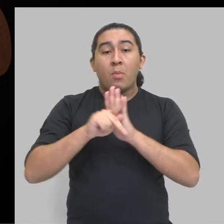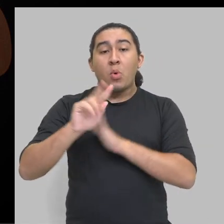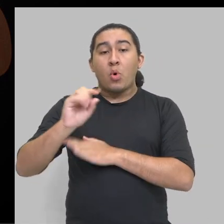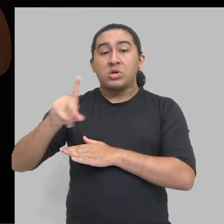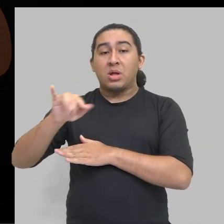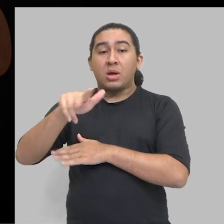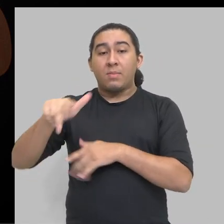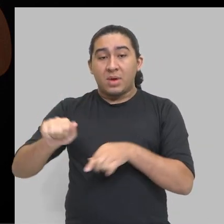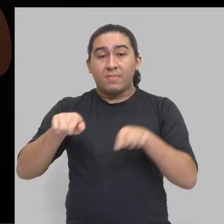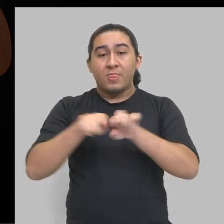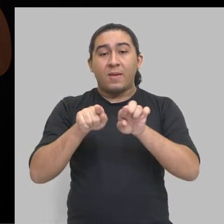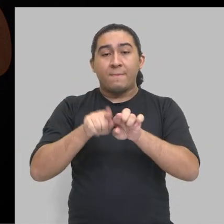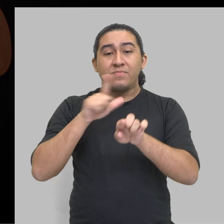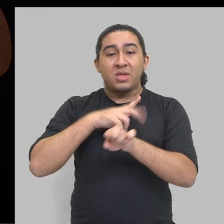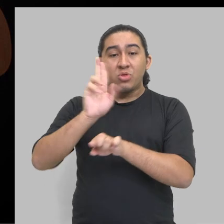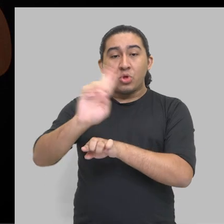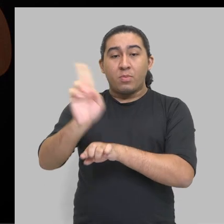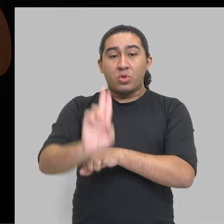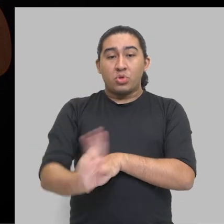e Abdullah